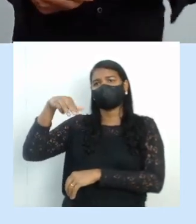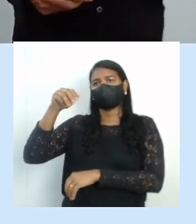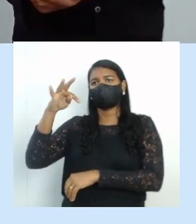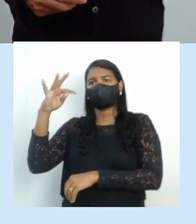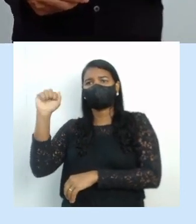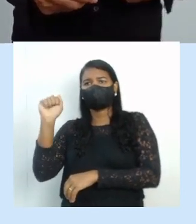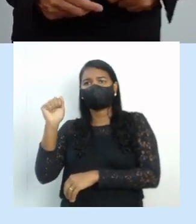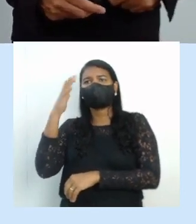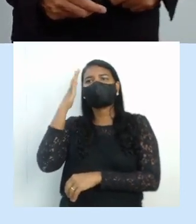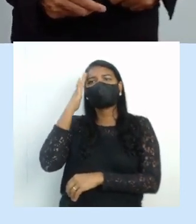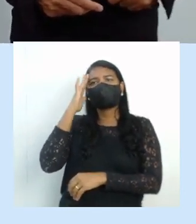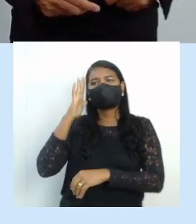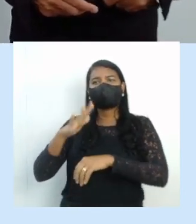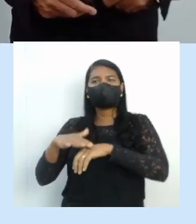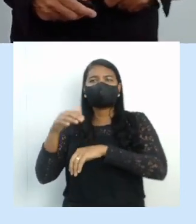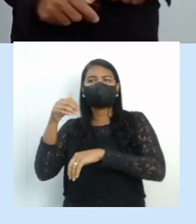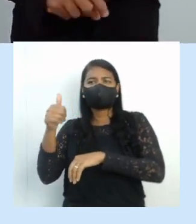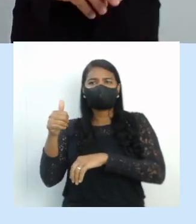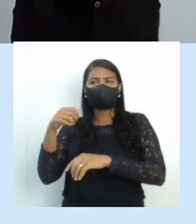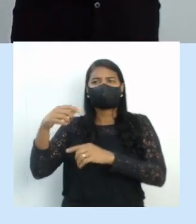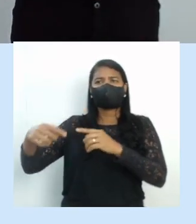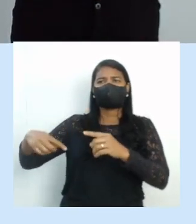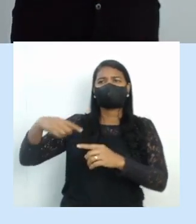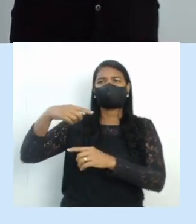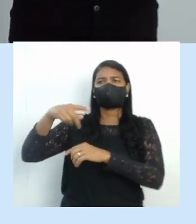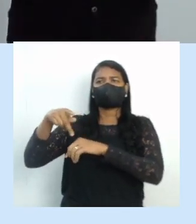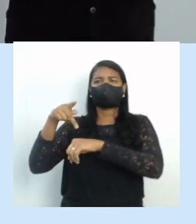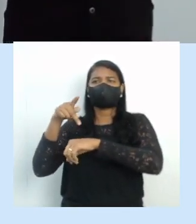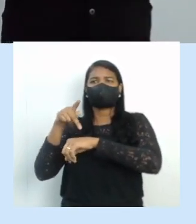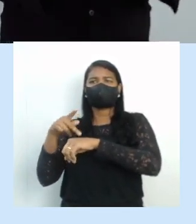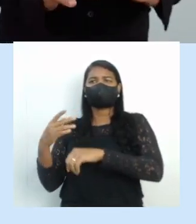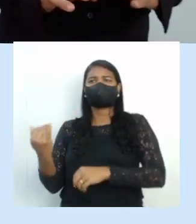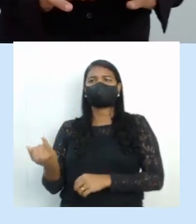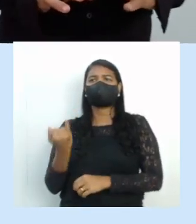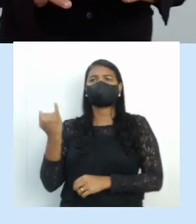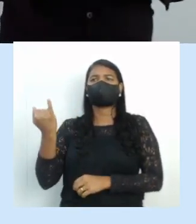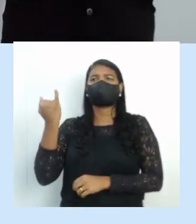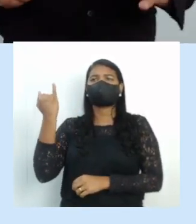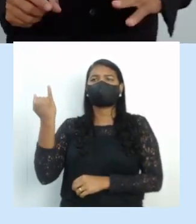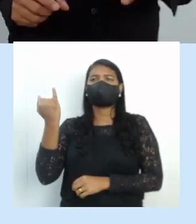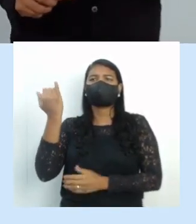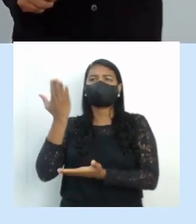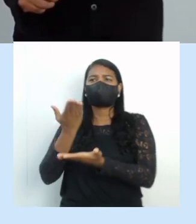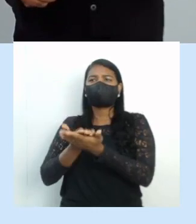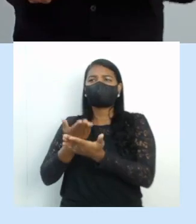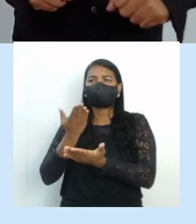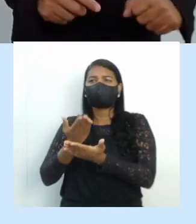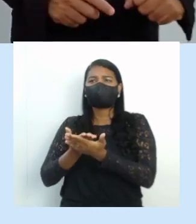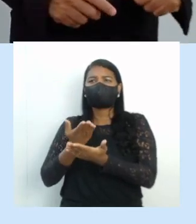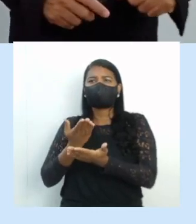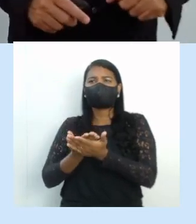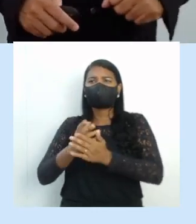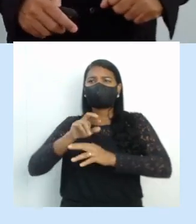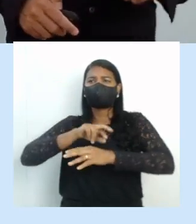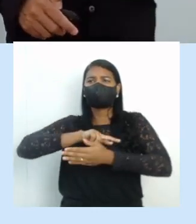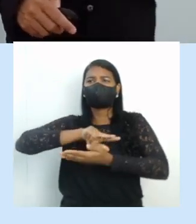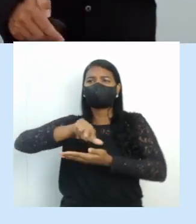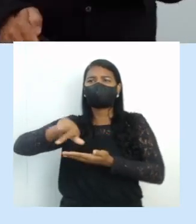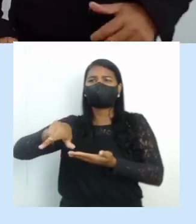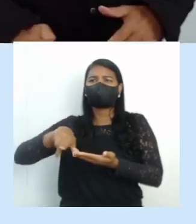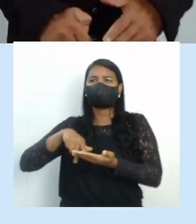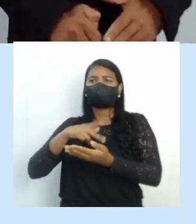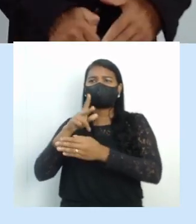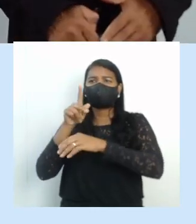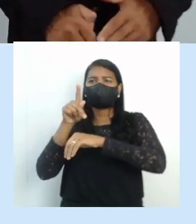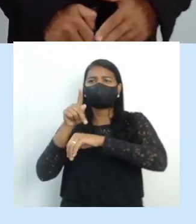compreender aí esse ciclo das rochas, é de fundamental importância estudar os diferentes tipos e